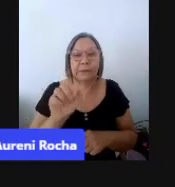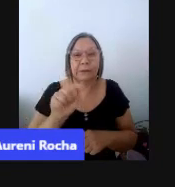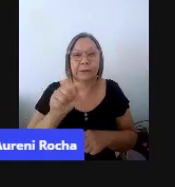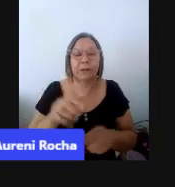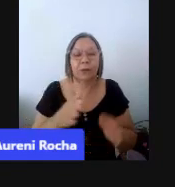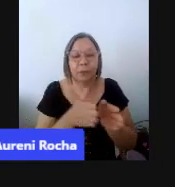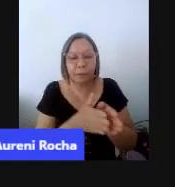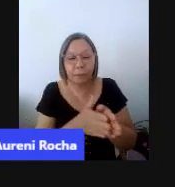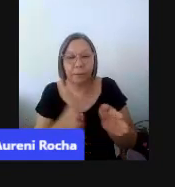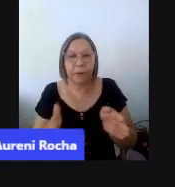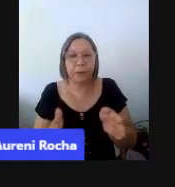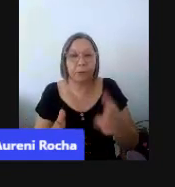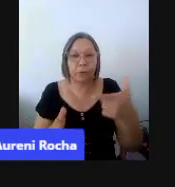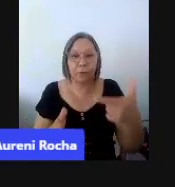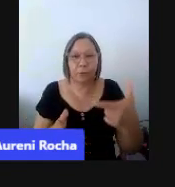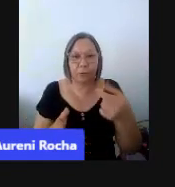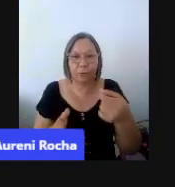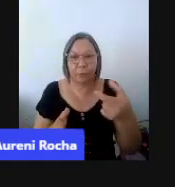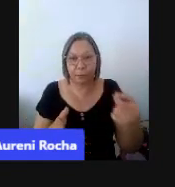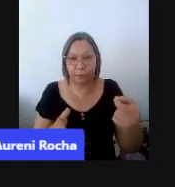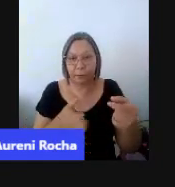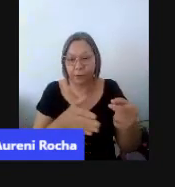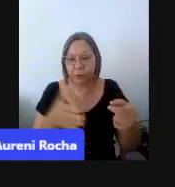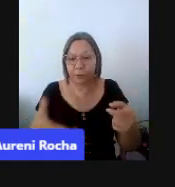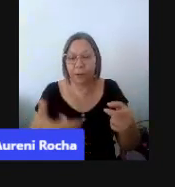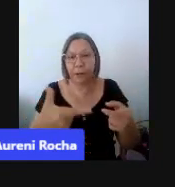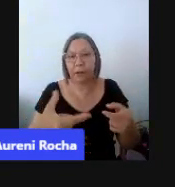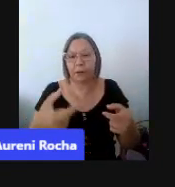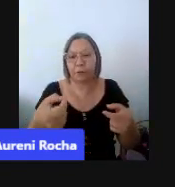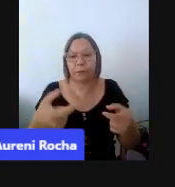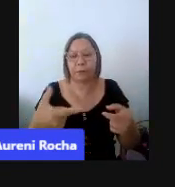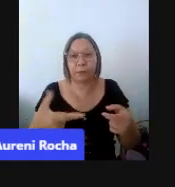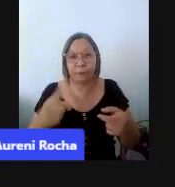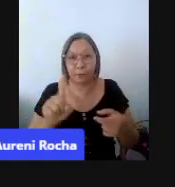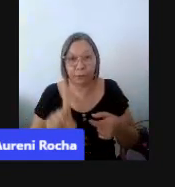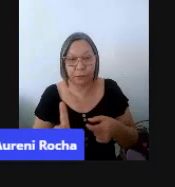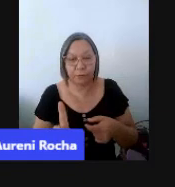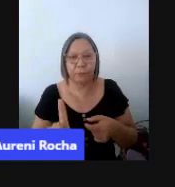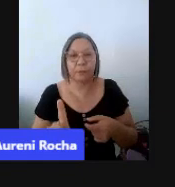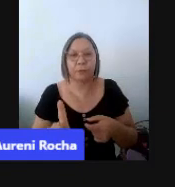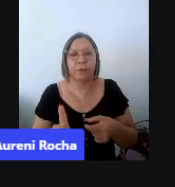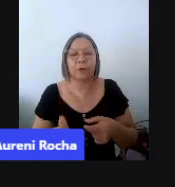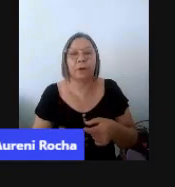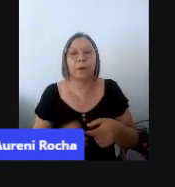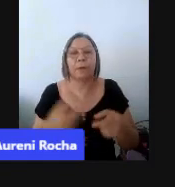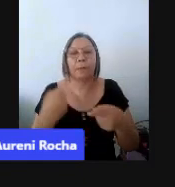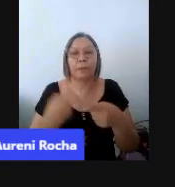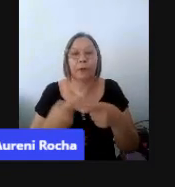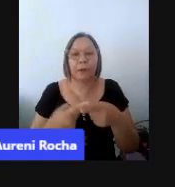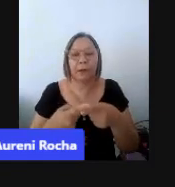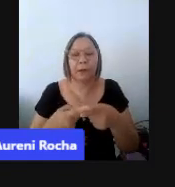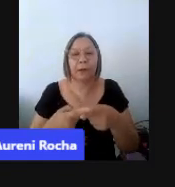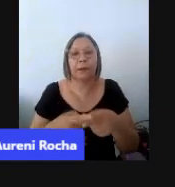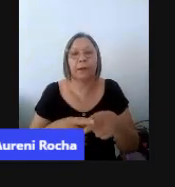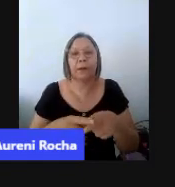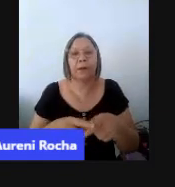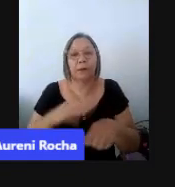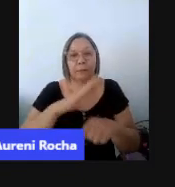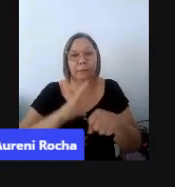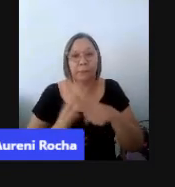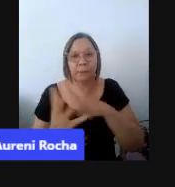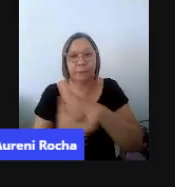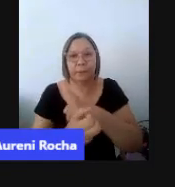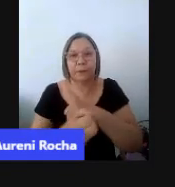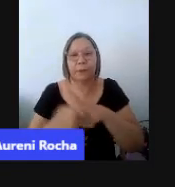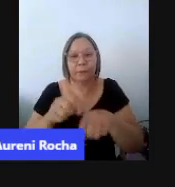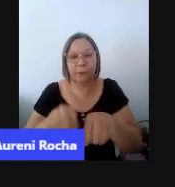2020-2021, levando em conta esse processo que nós temos de ensino remoto por conta da pandemia.